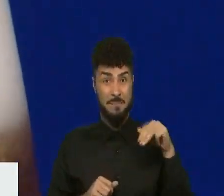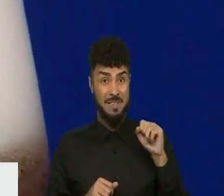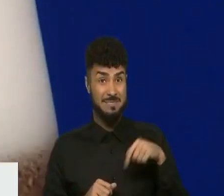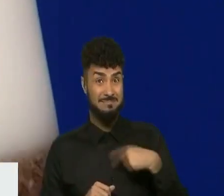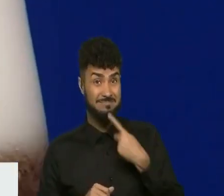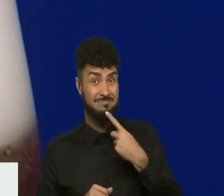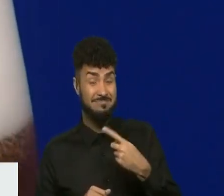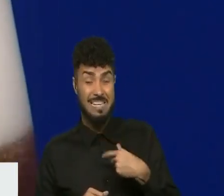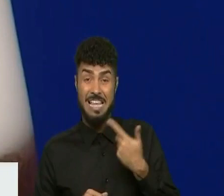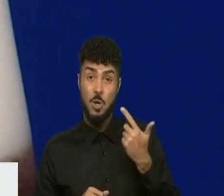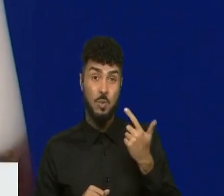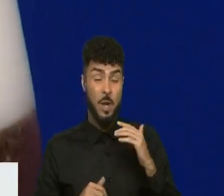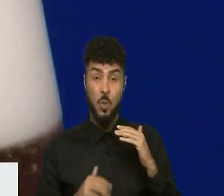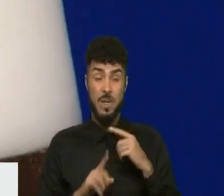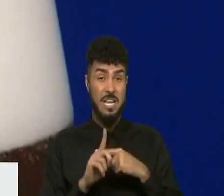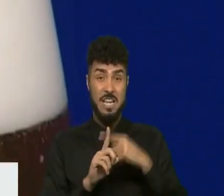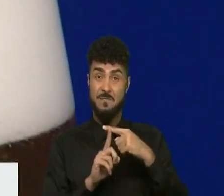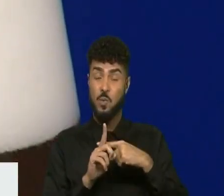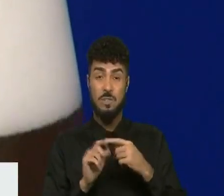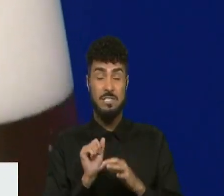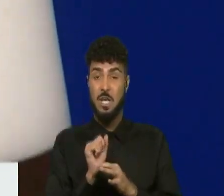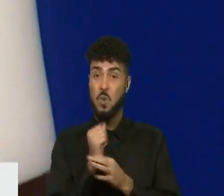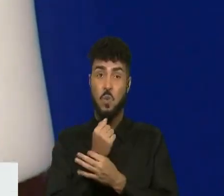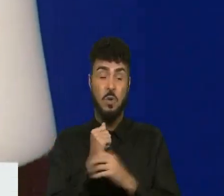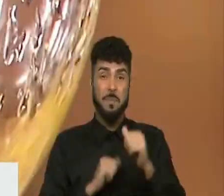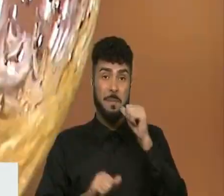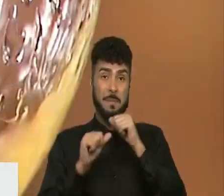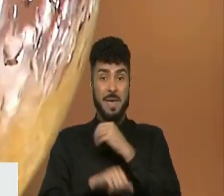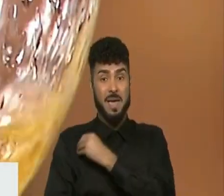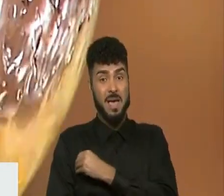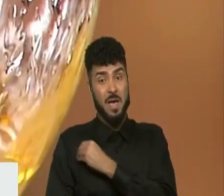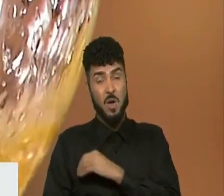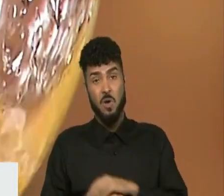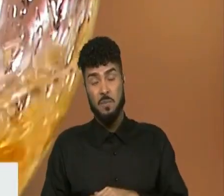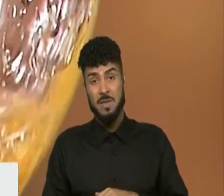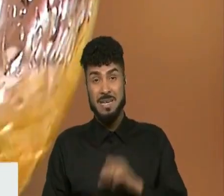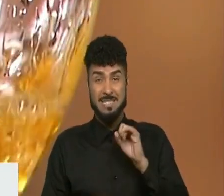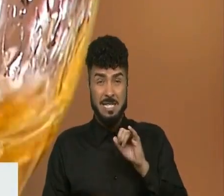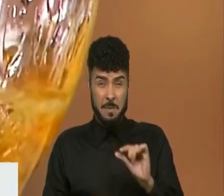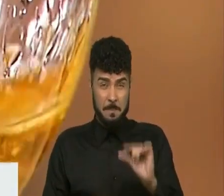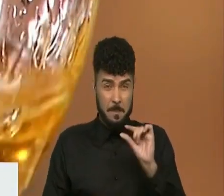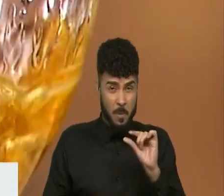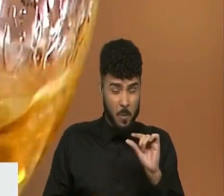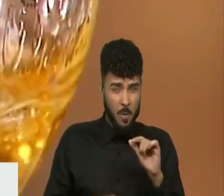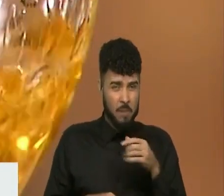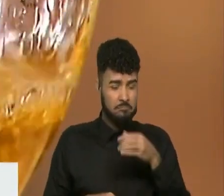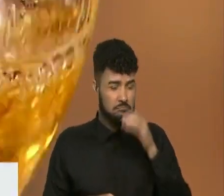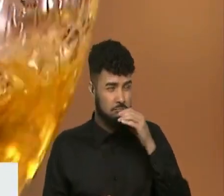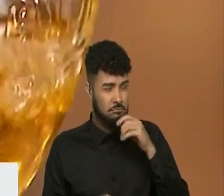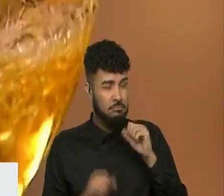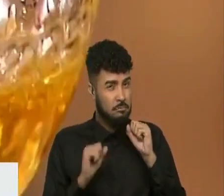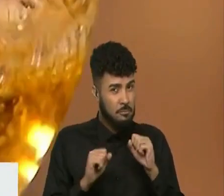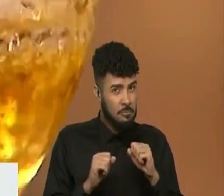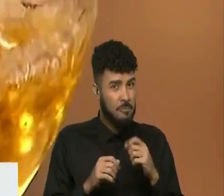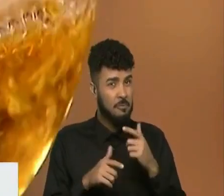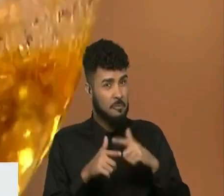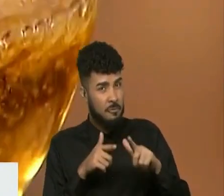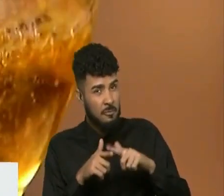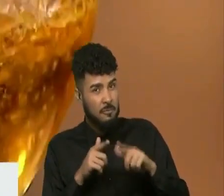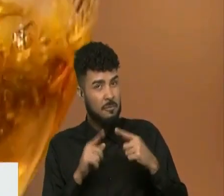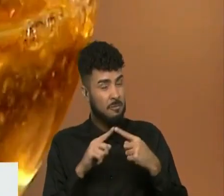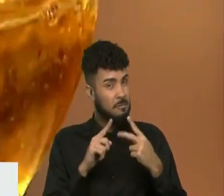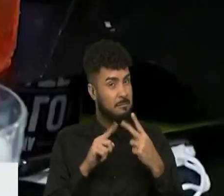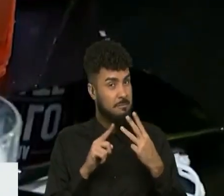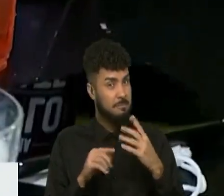não existe um nível seguro para o consumo de álcool. E se em pequenas quantidades ele já pode trazer alguns danos